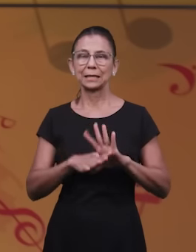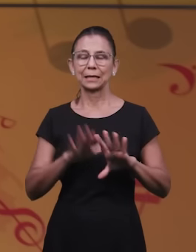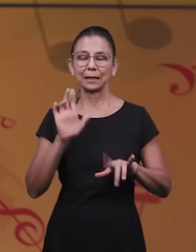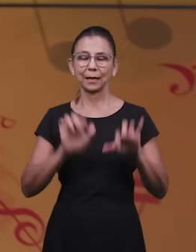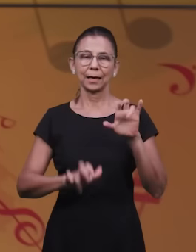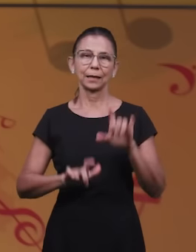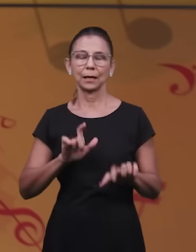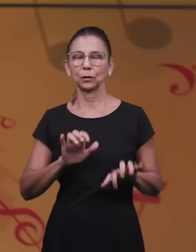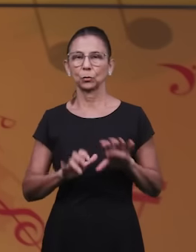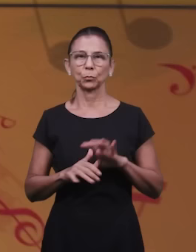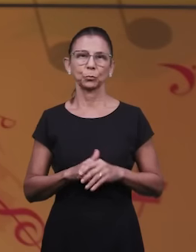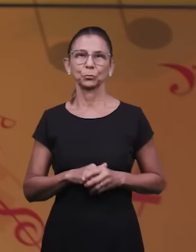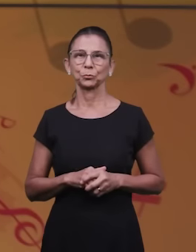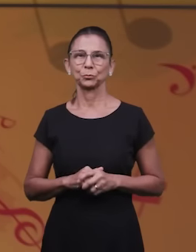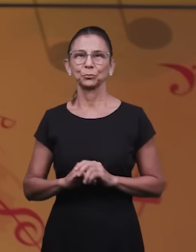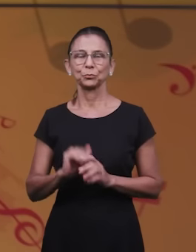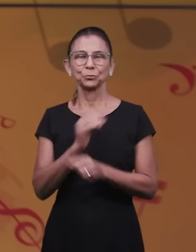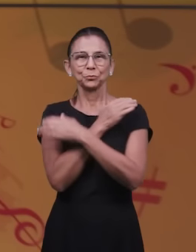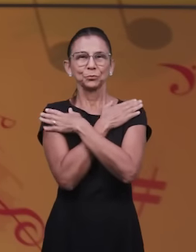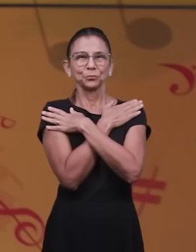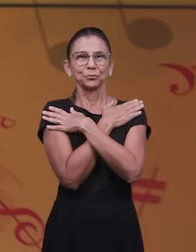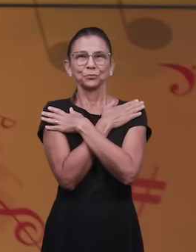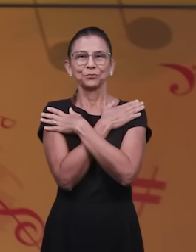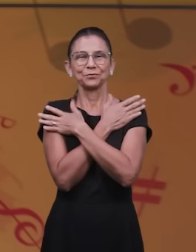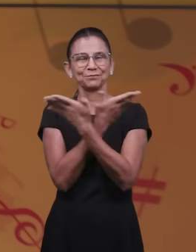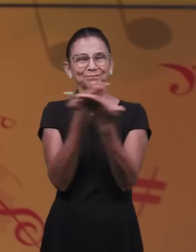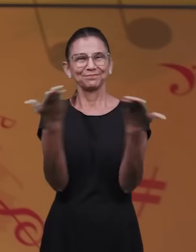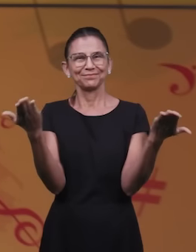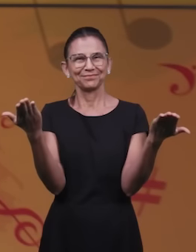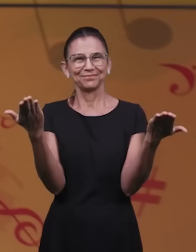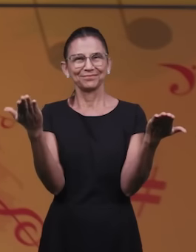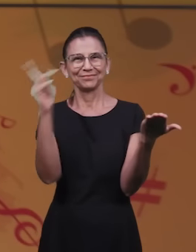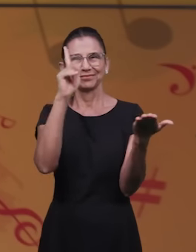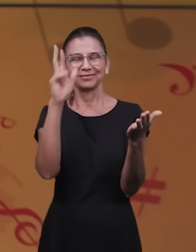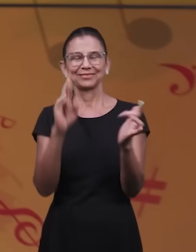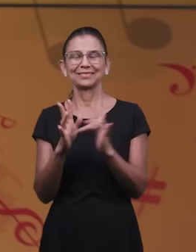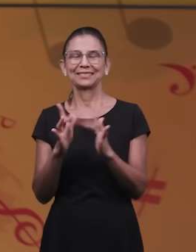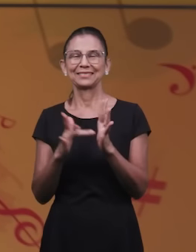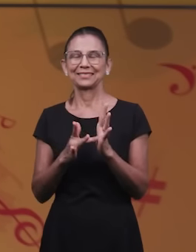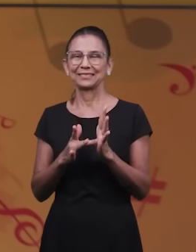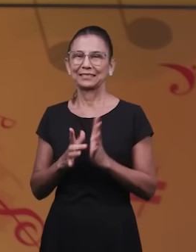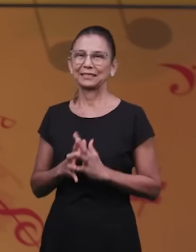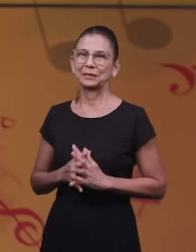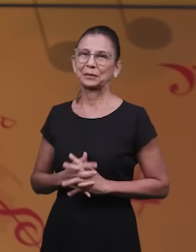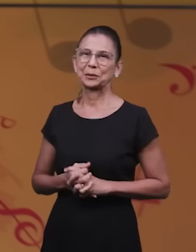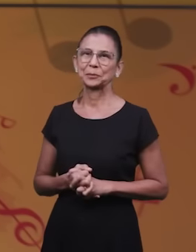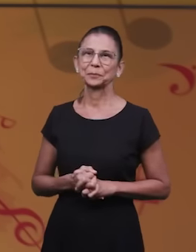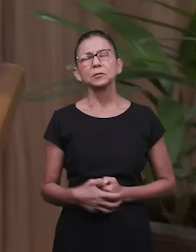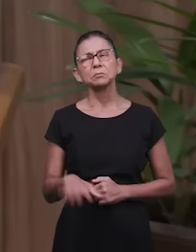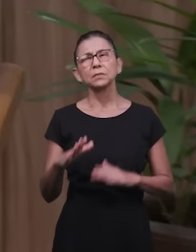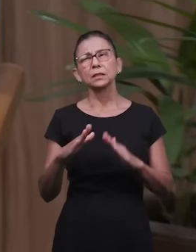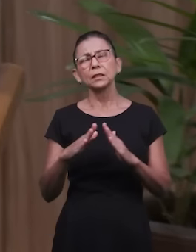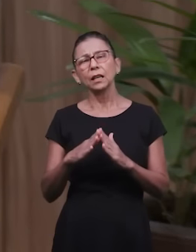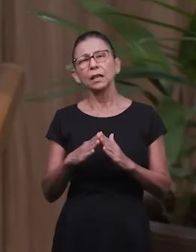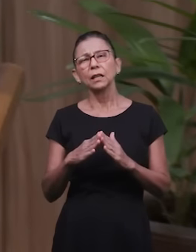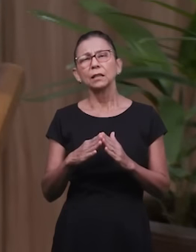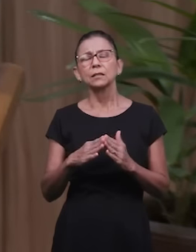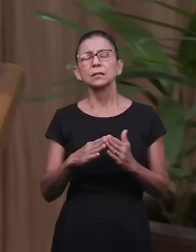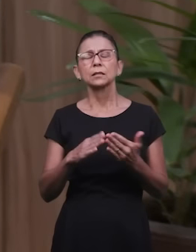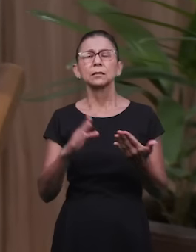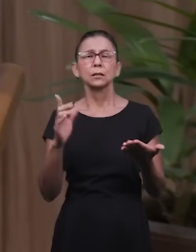os tecladistas. Um abraço para todos vocês e a paz do Senhor Jesus. Quando a gente